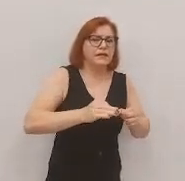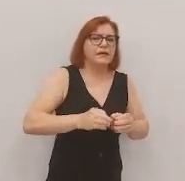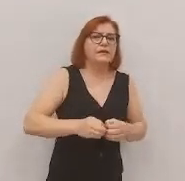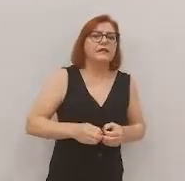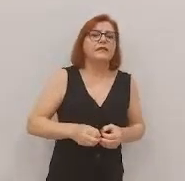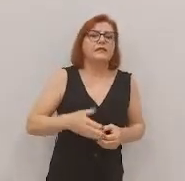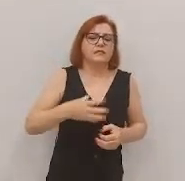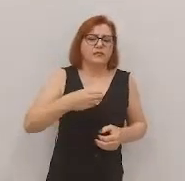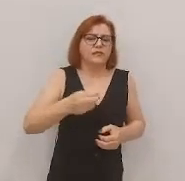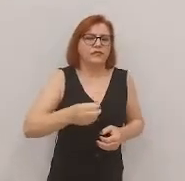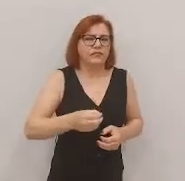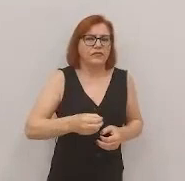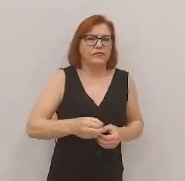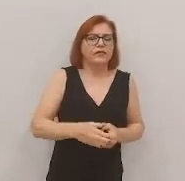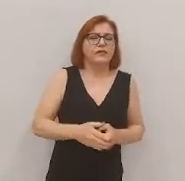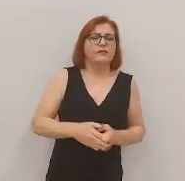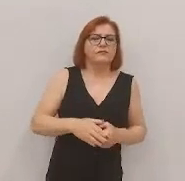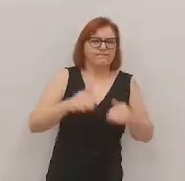desobediência.